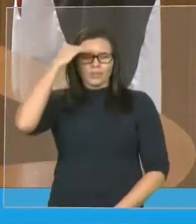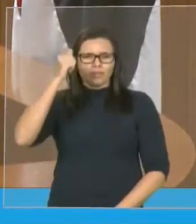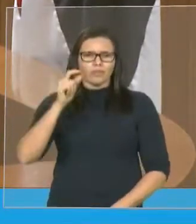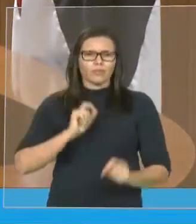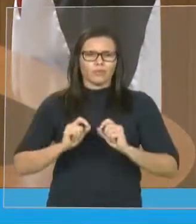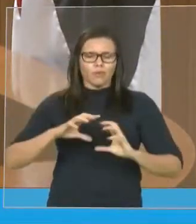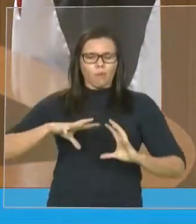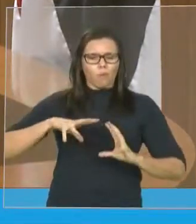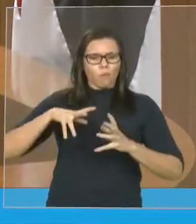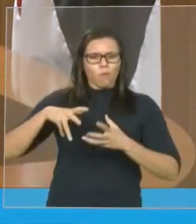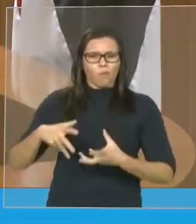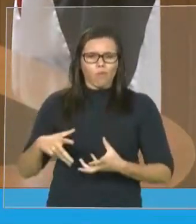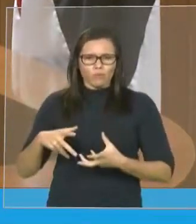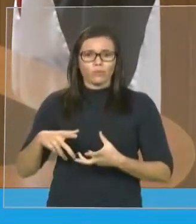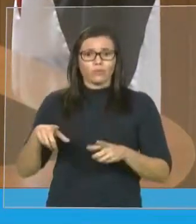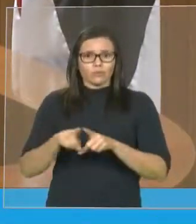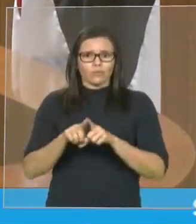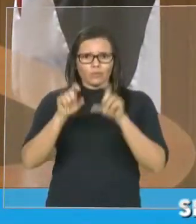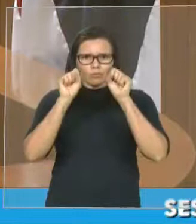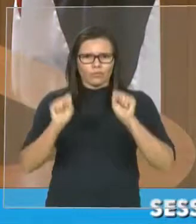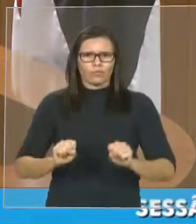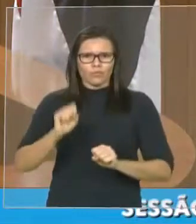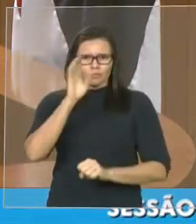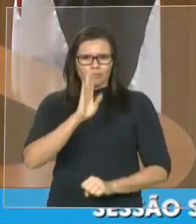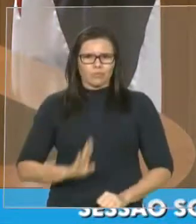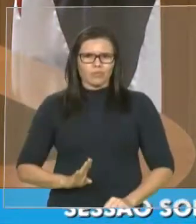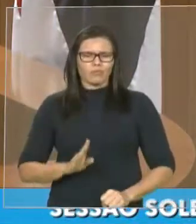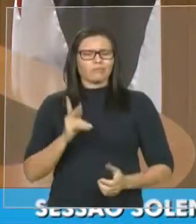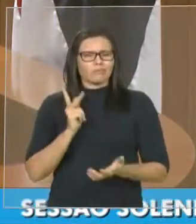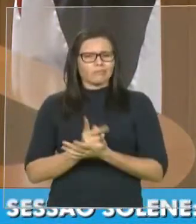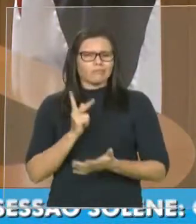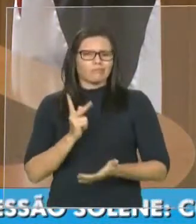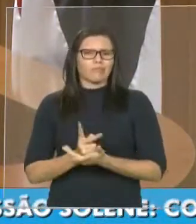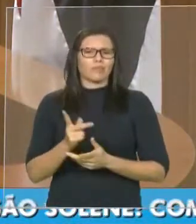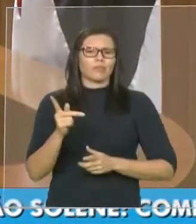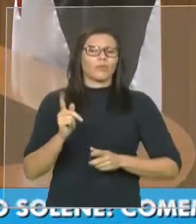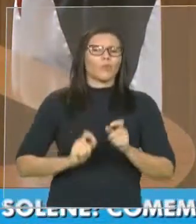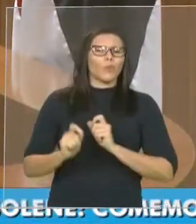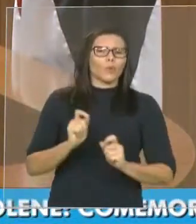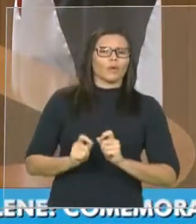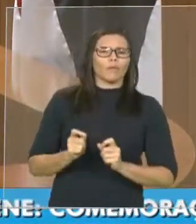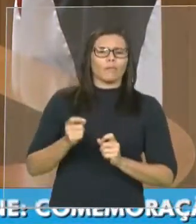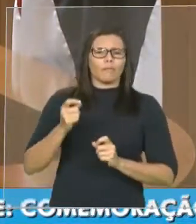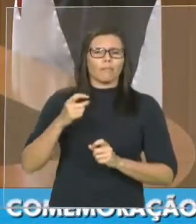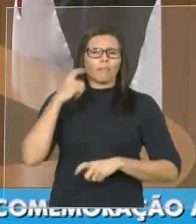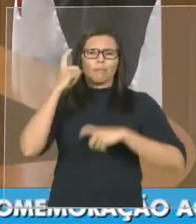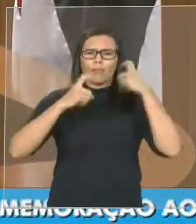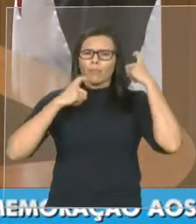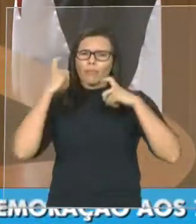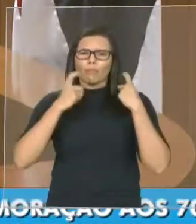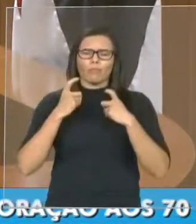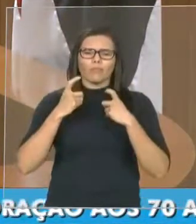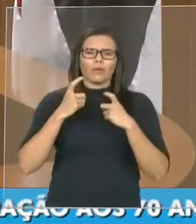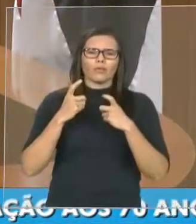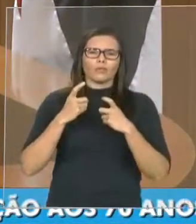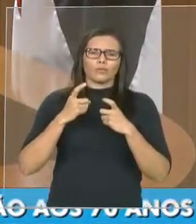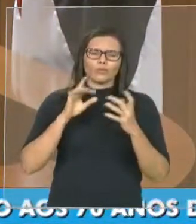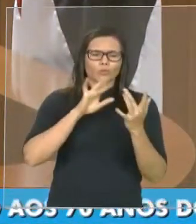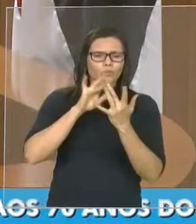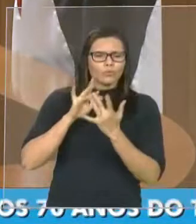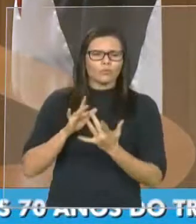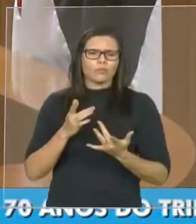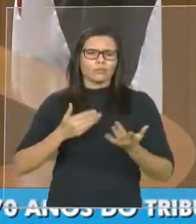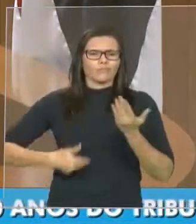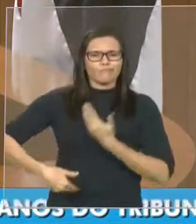diálogo permanente com a coletividade, fortalecendo o controle social e para a atuação preventiva. Paralelo a